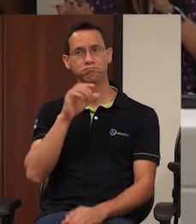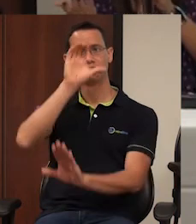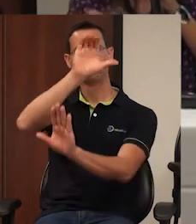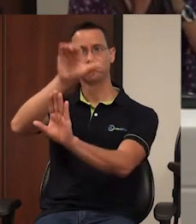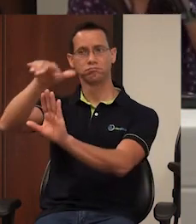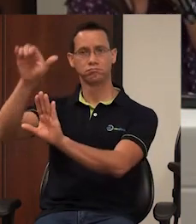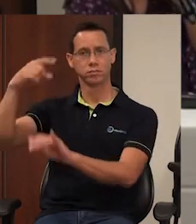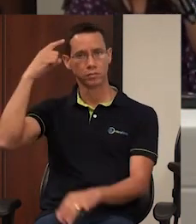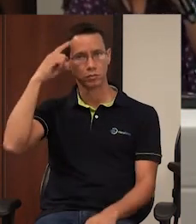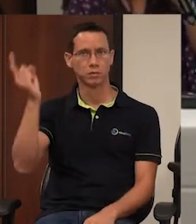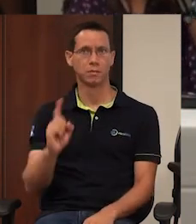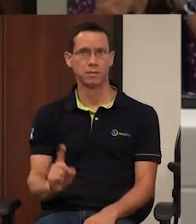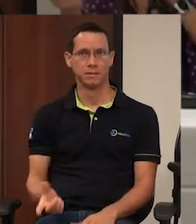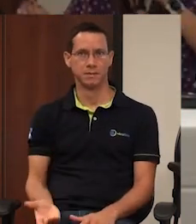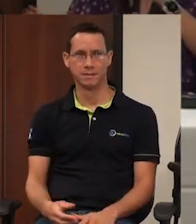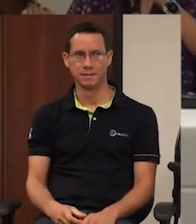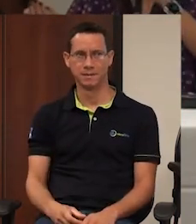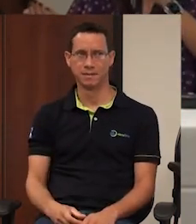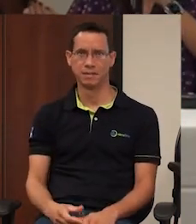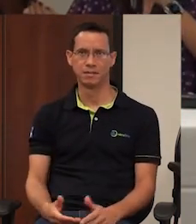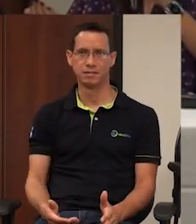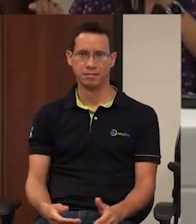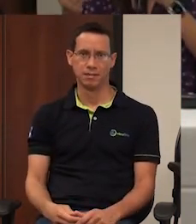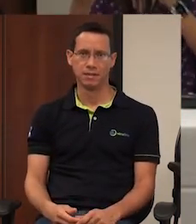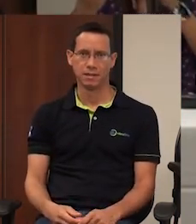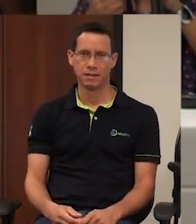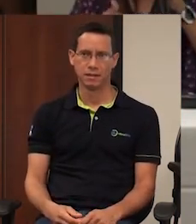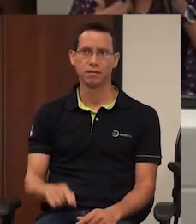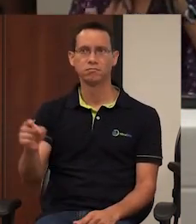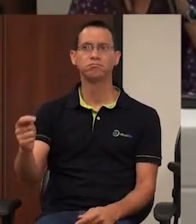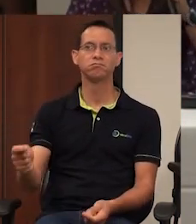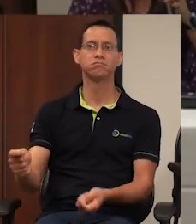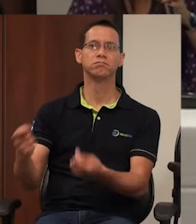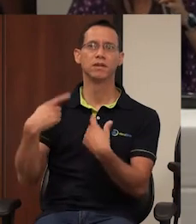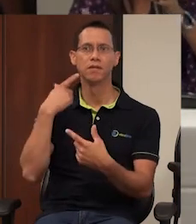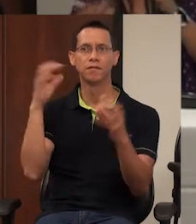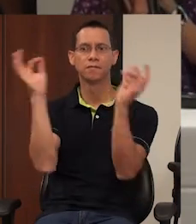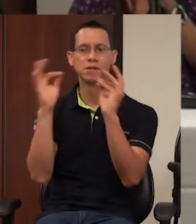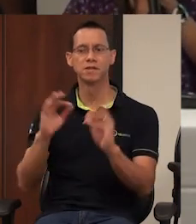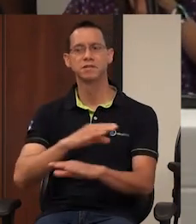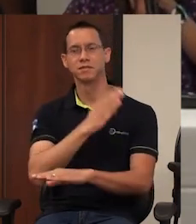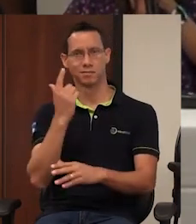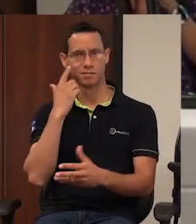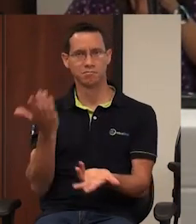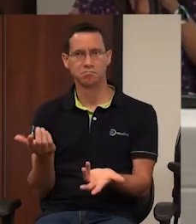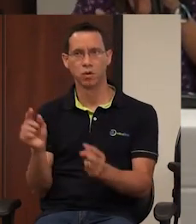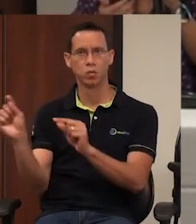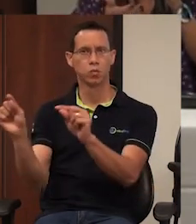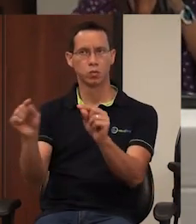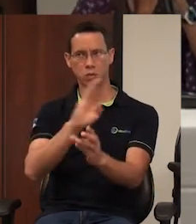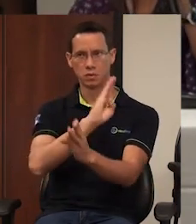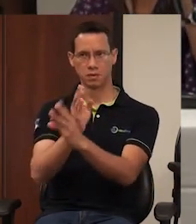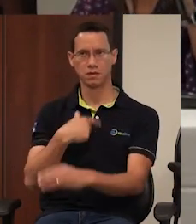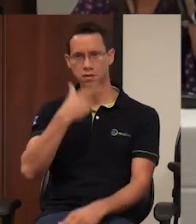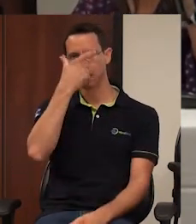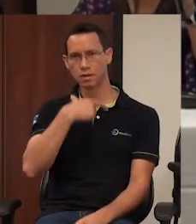quem, não é? Não é? Quem é quem vai te fazer feliz a vida inteira, ou enfim, né? Ou quem tá